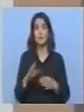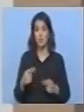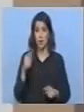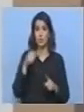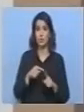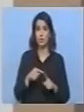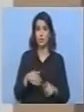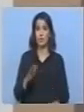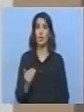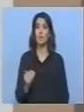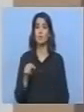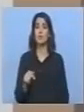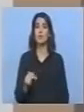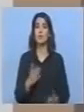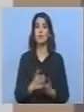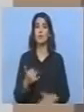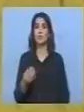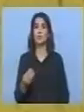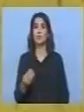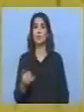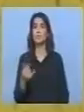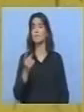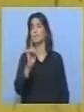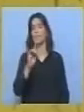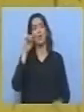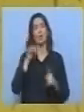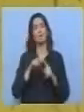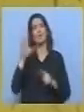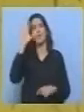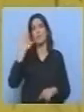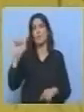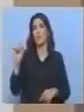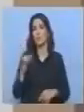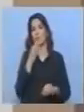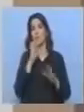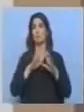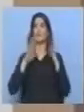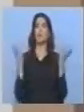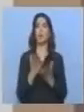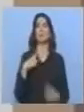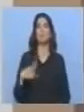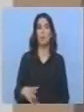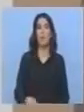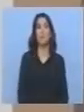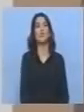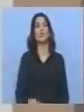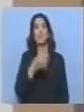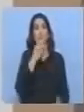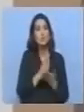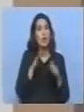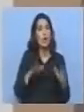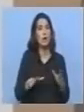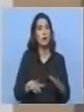mais 12 mil até 2020. Não, isso é o objetivo que o Governo encontra para o conjunto do país. Eu estou a falar só da Universidade de